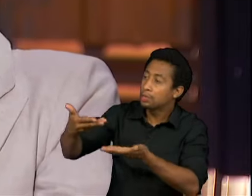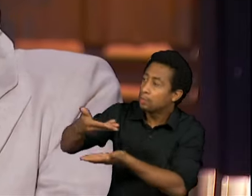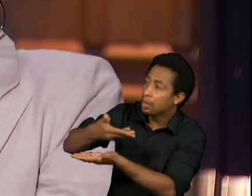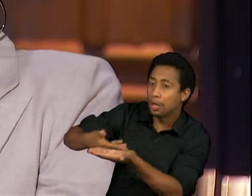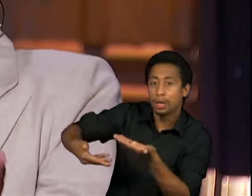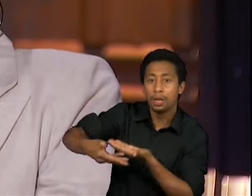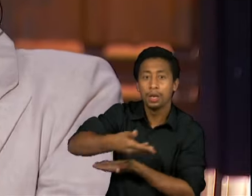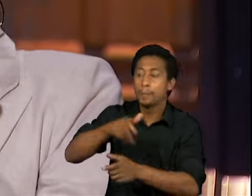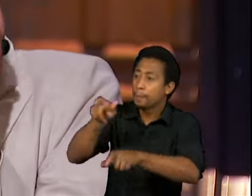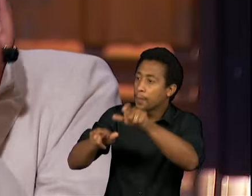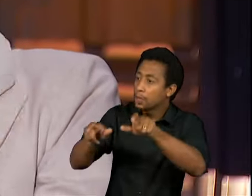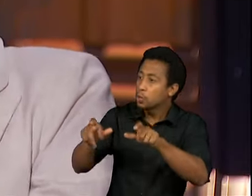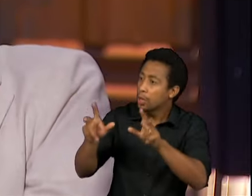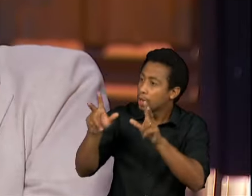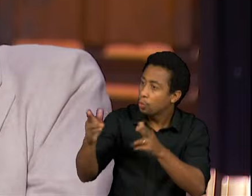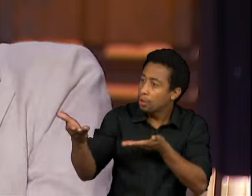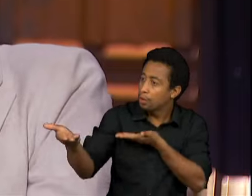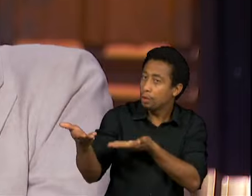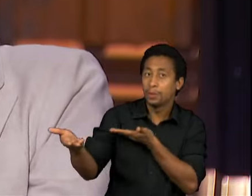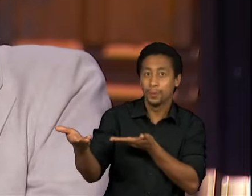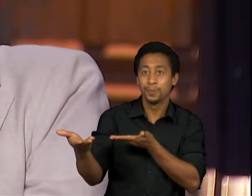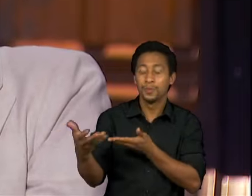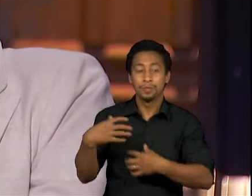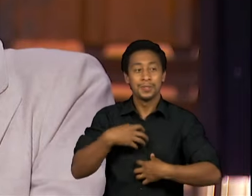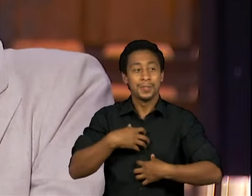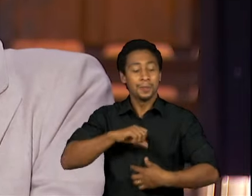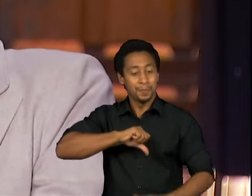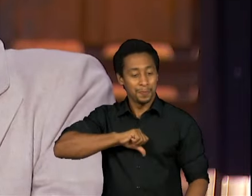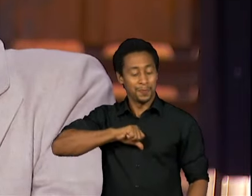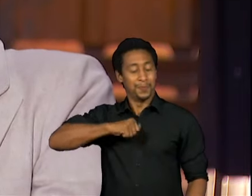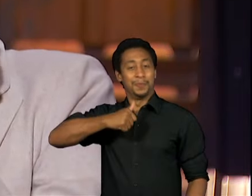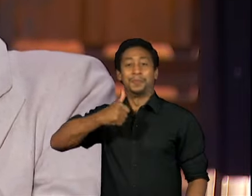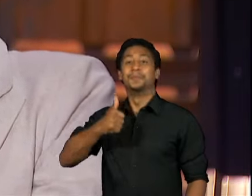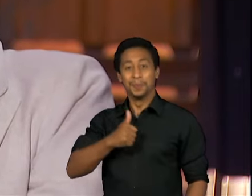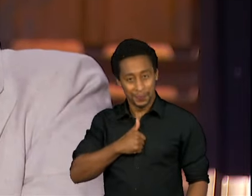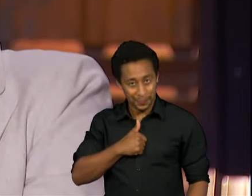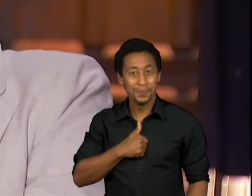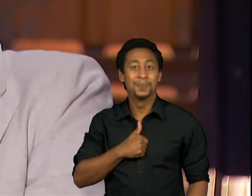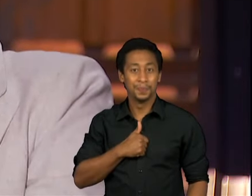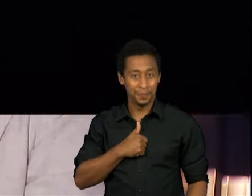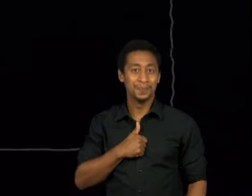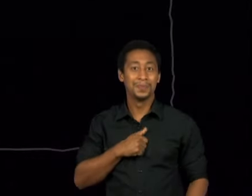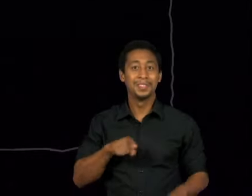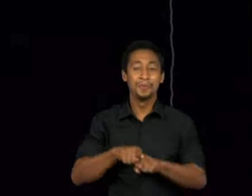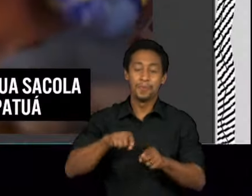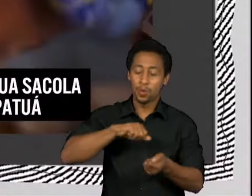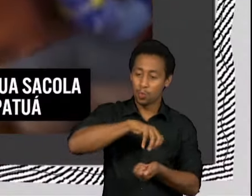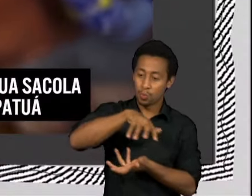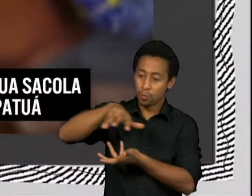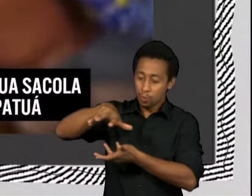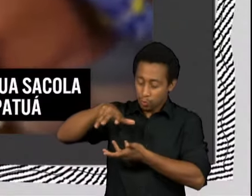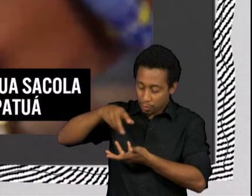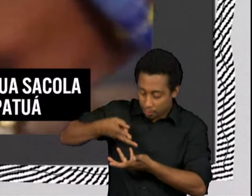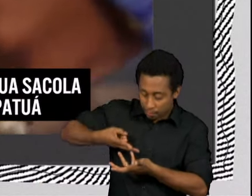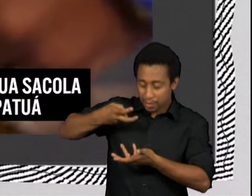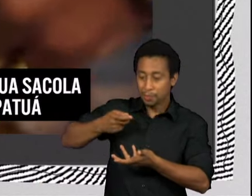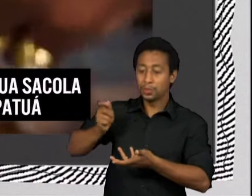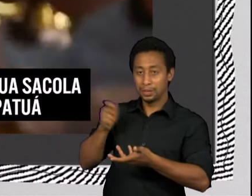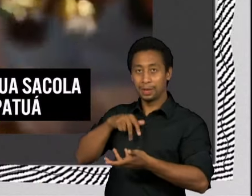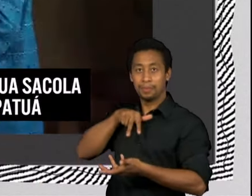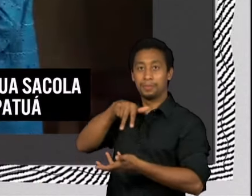você é então ele totalmente traz um lugar de auto-estima de trás um lugar de reconfiguração do mundo lá vem